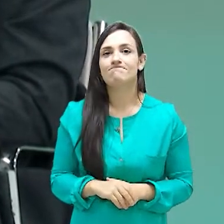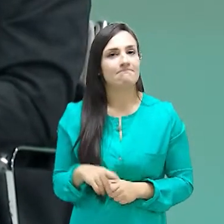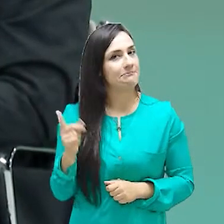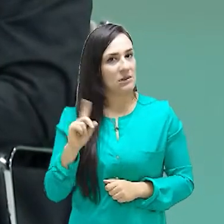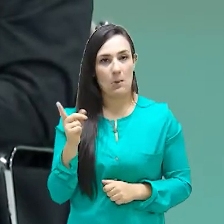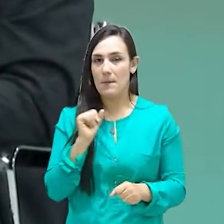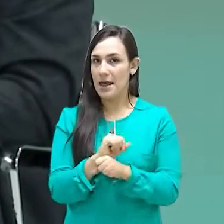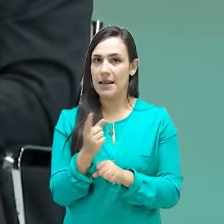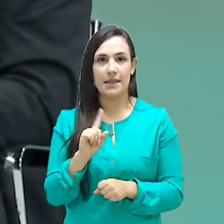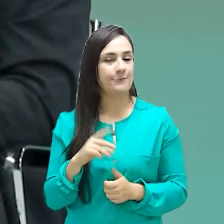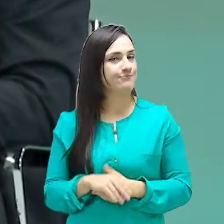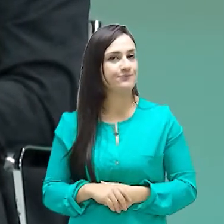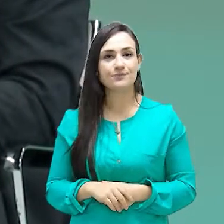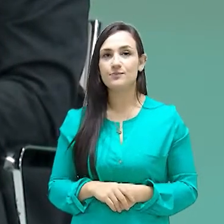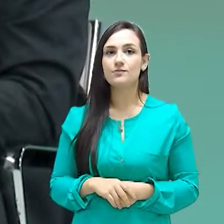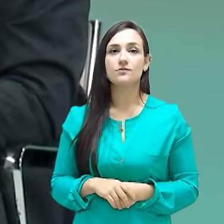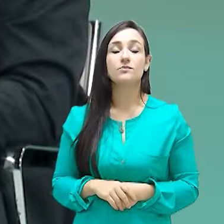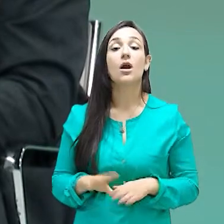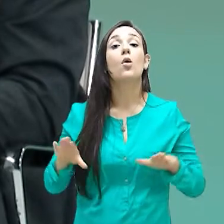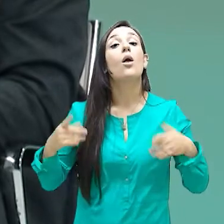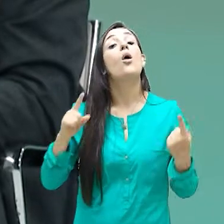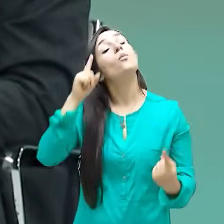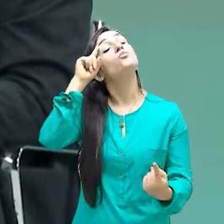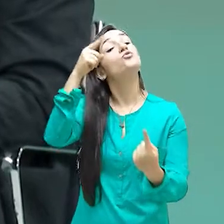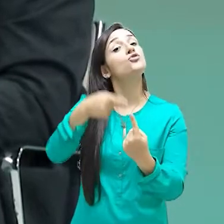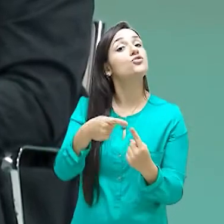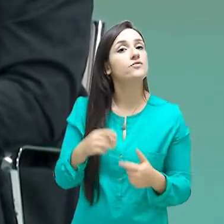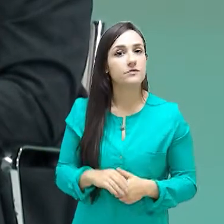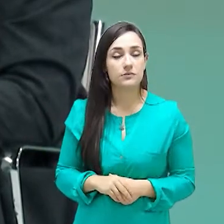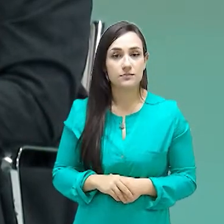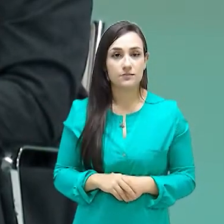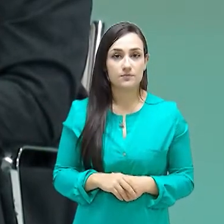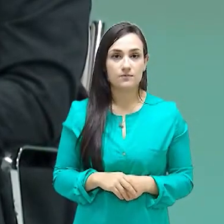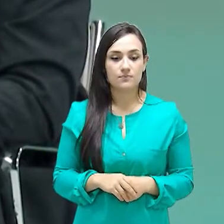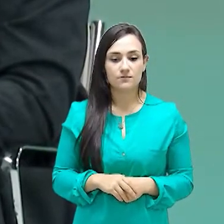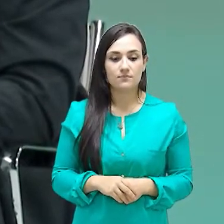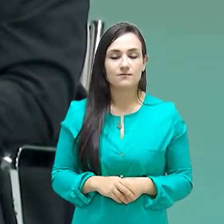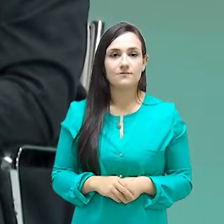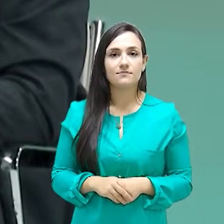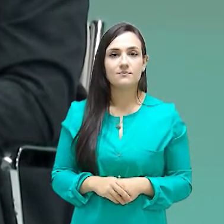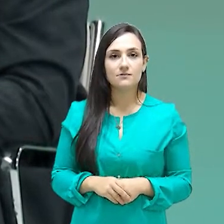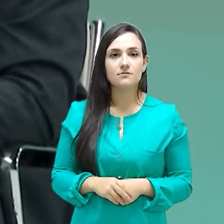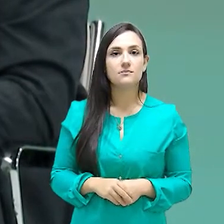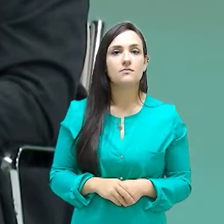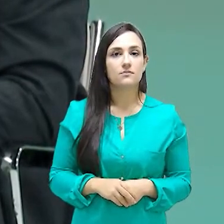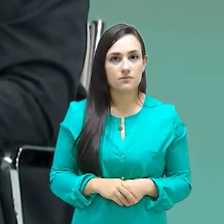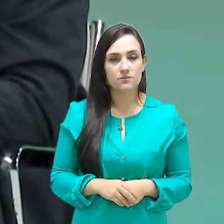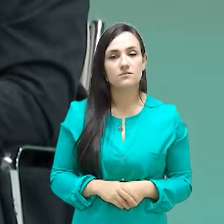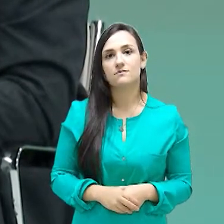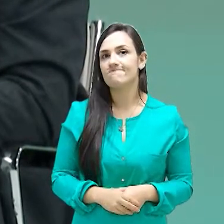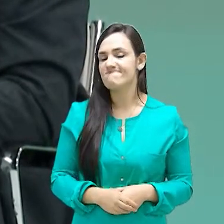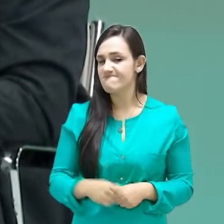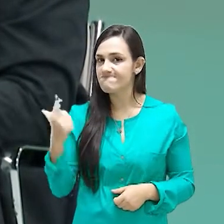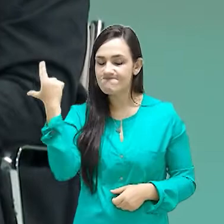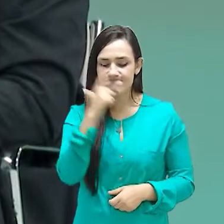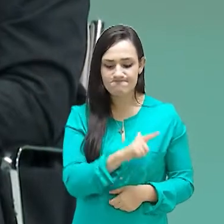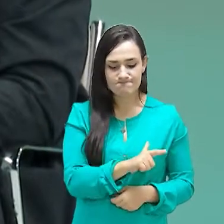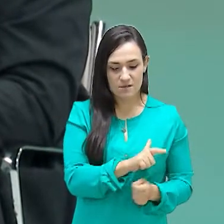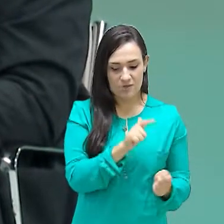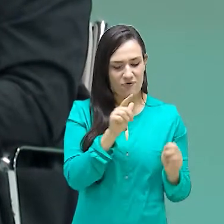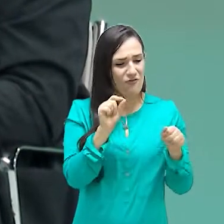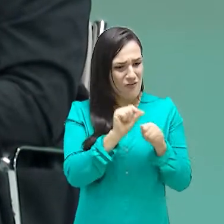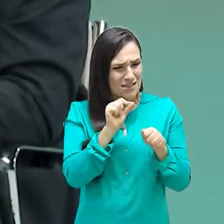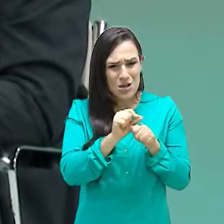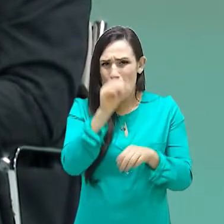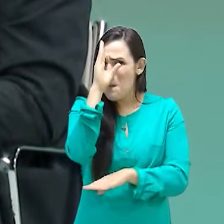A ideia é conseguir produzir o máximo de